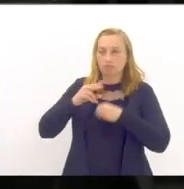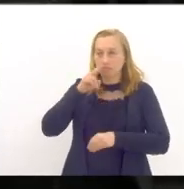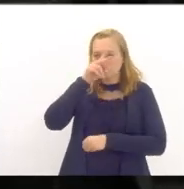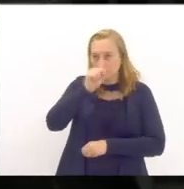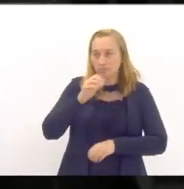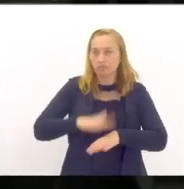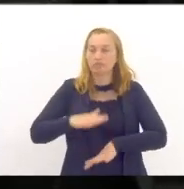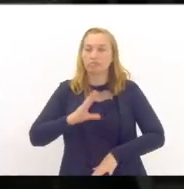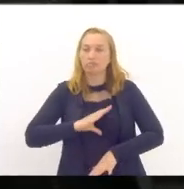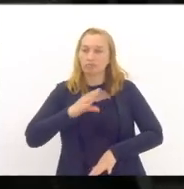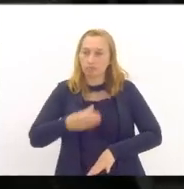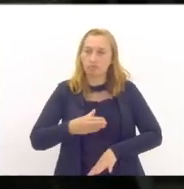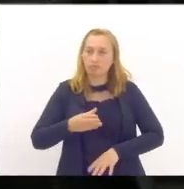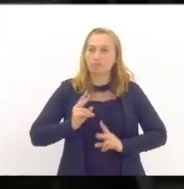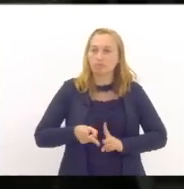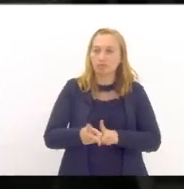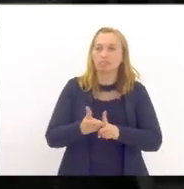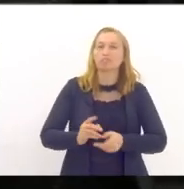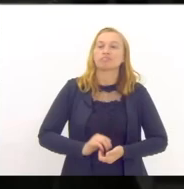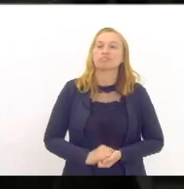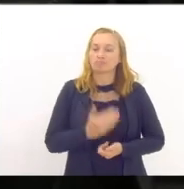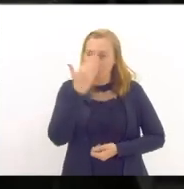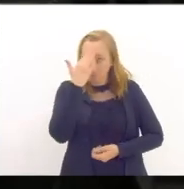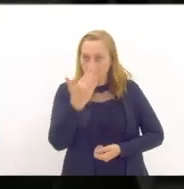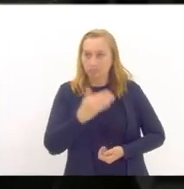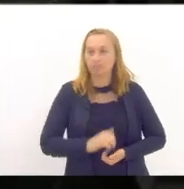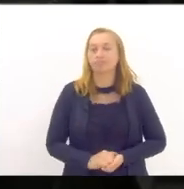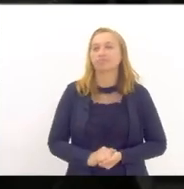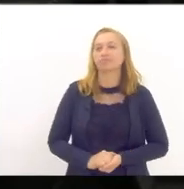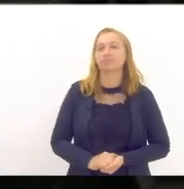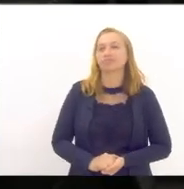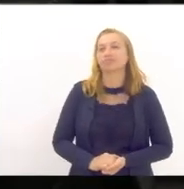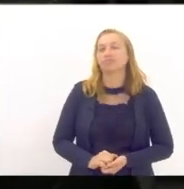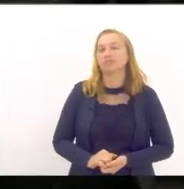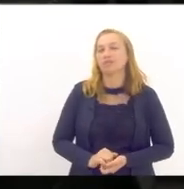mais coragem para seguir em frente. Muito obrigado.